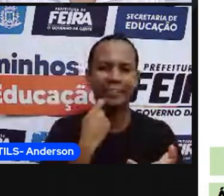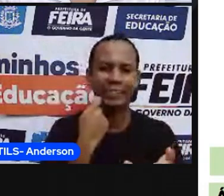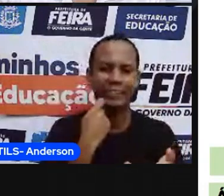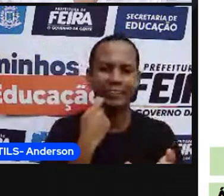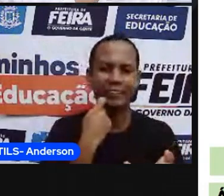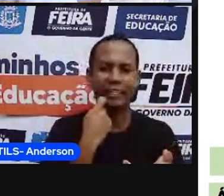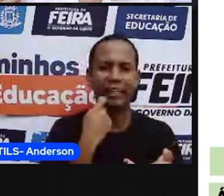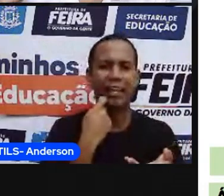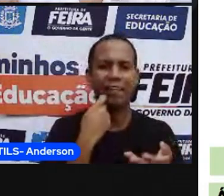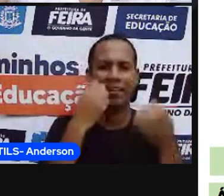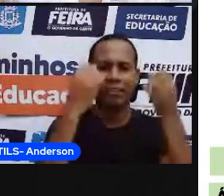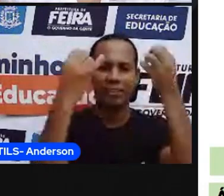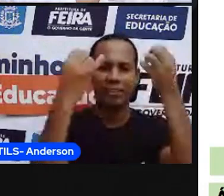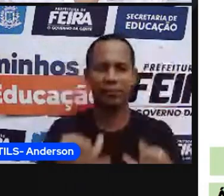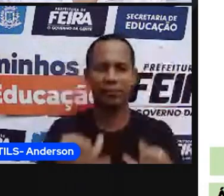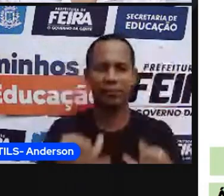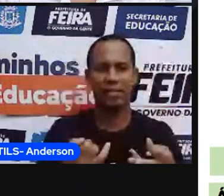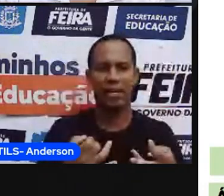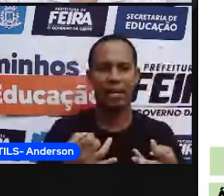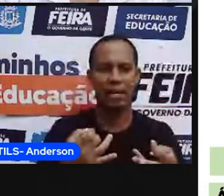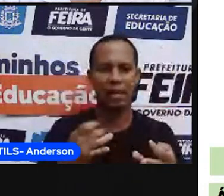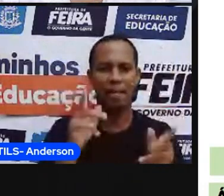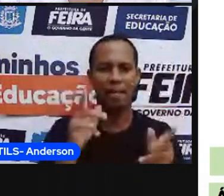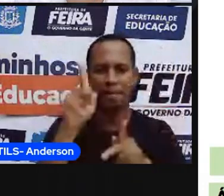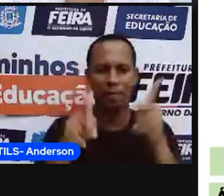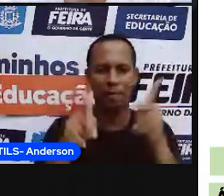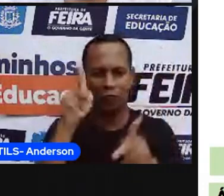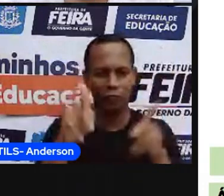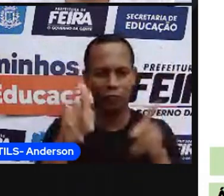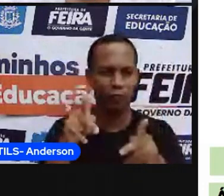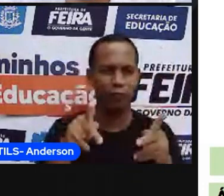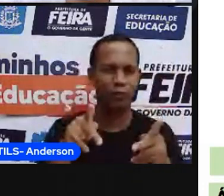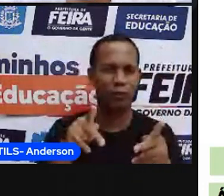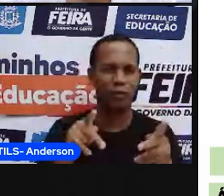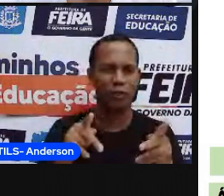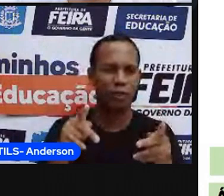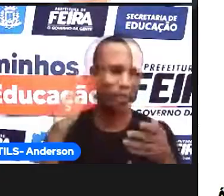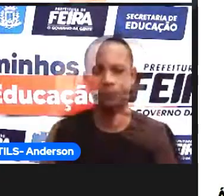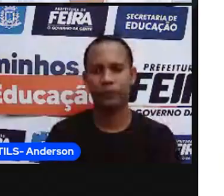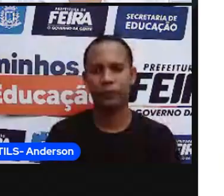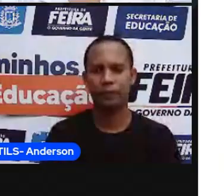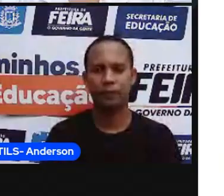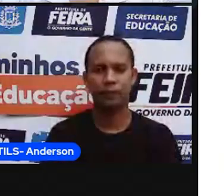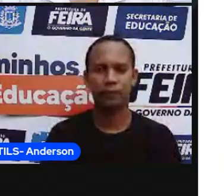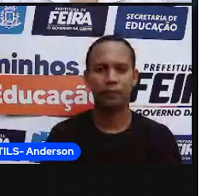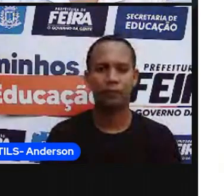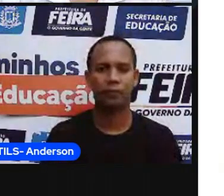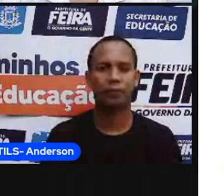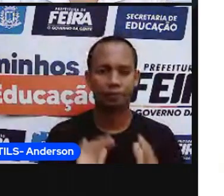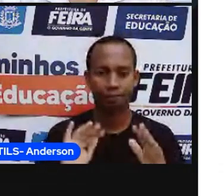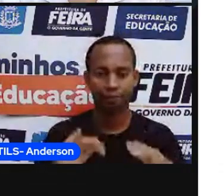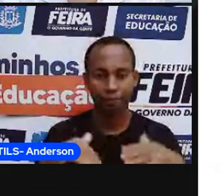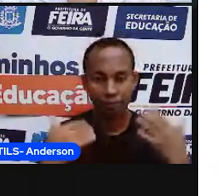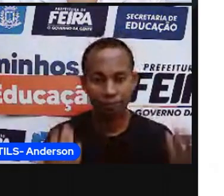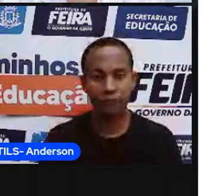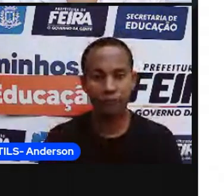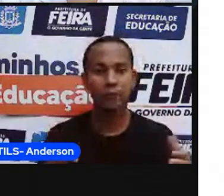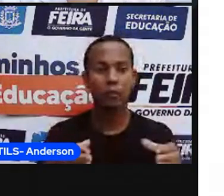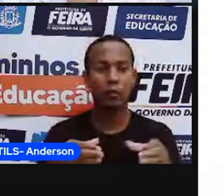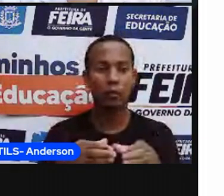raízes, né, povos indígenas. Vamos continuar com o nosso assunto aí. Bom, os